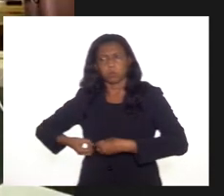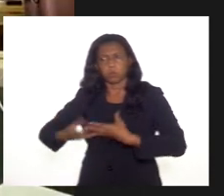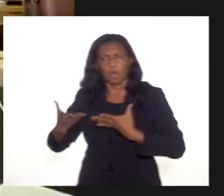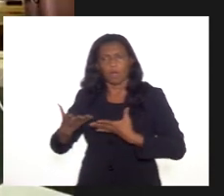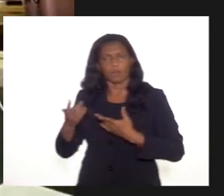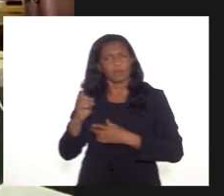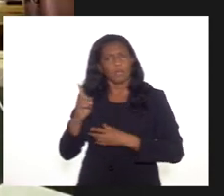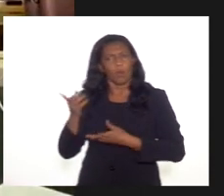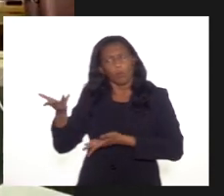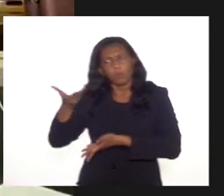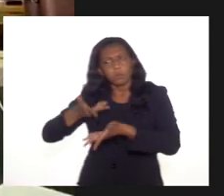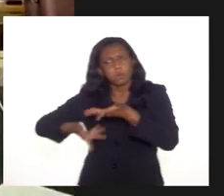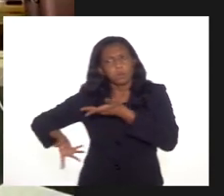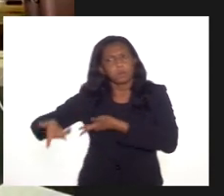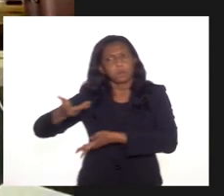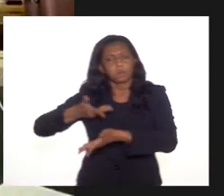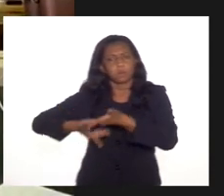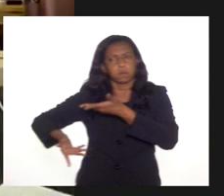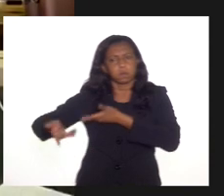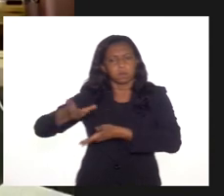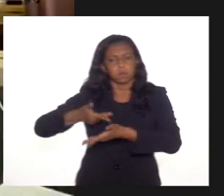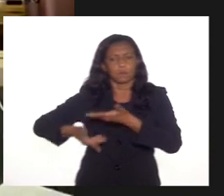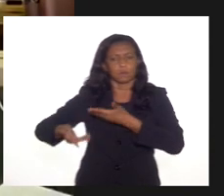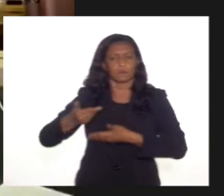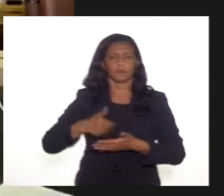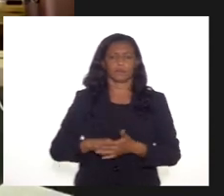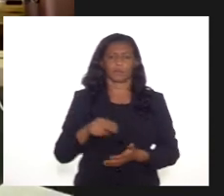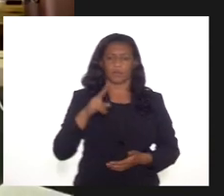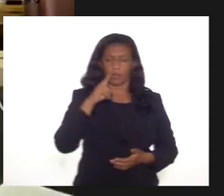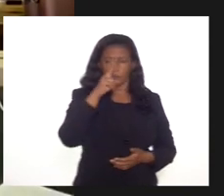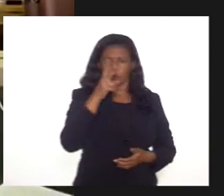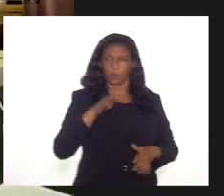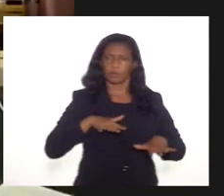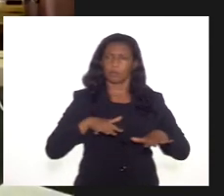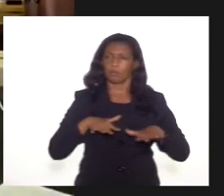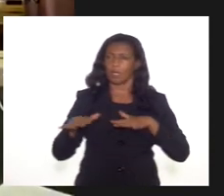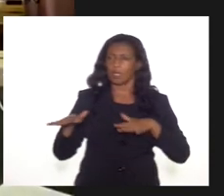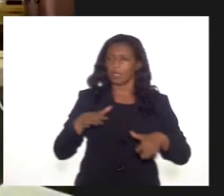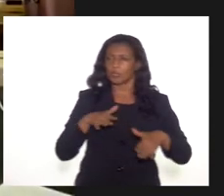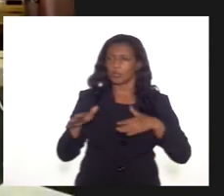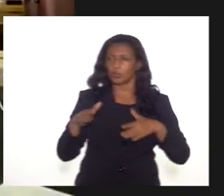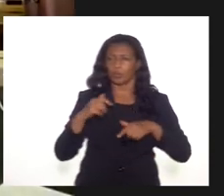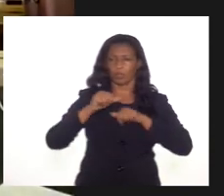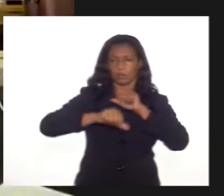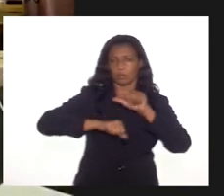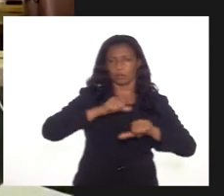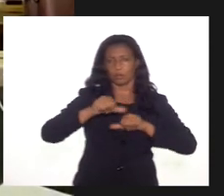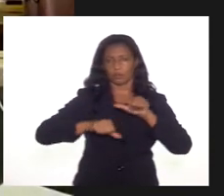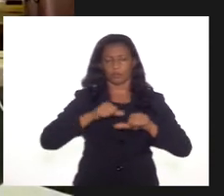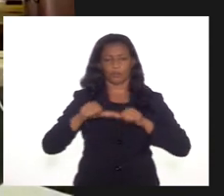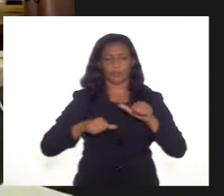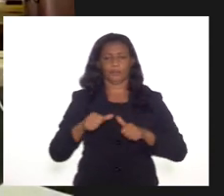investimento e potência para articular e transformar a